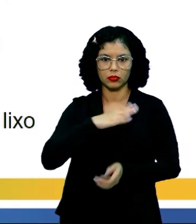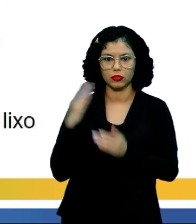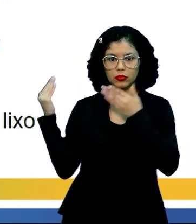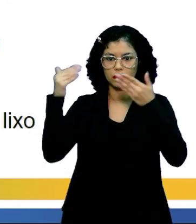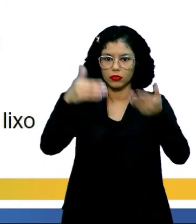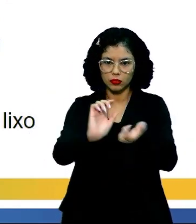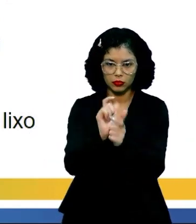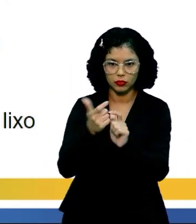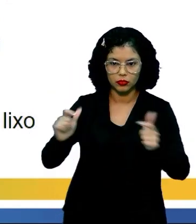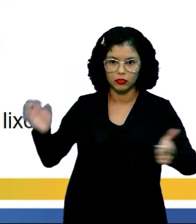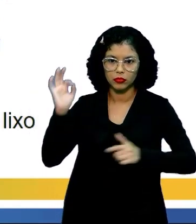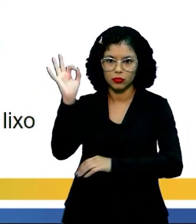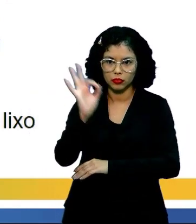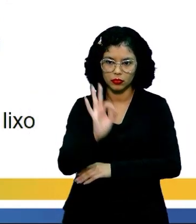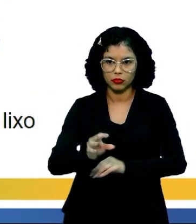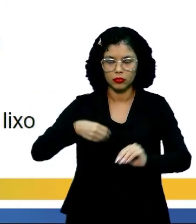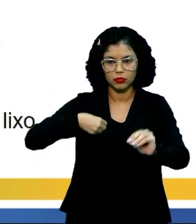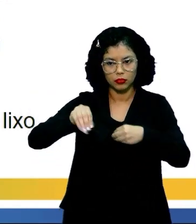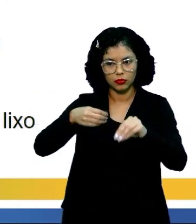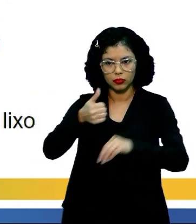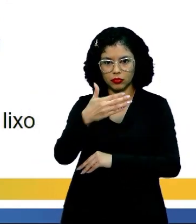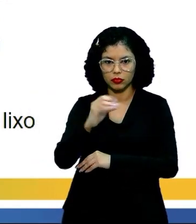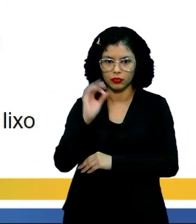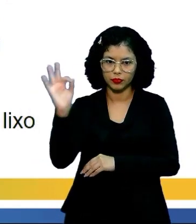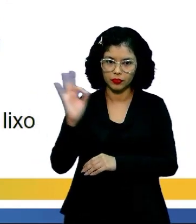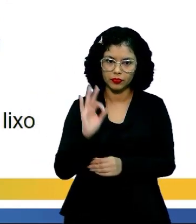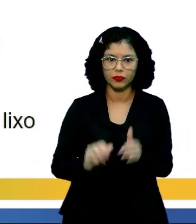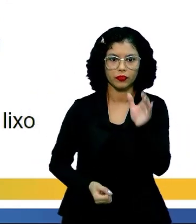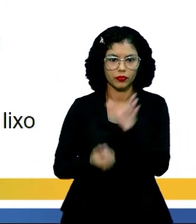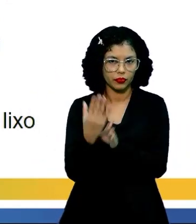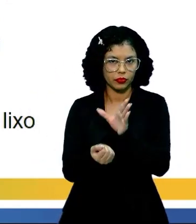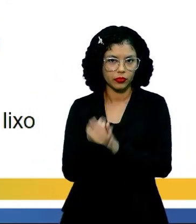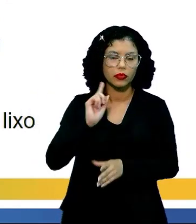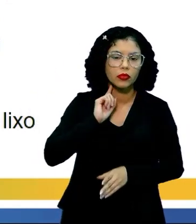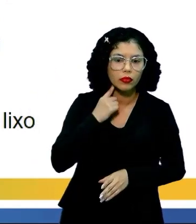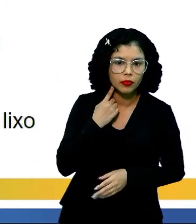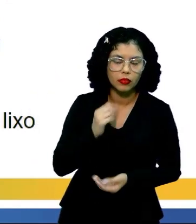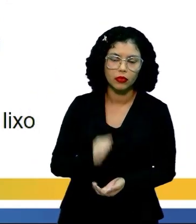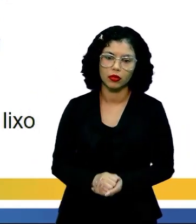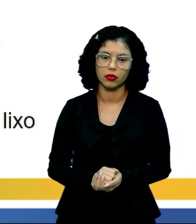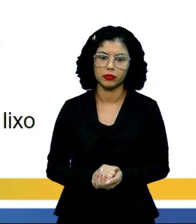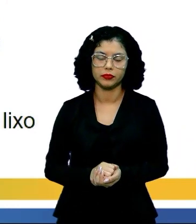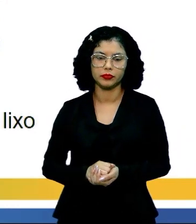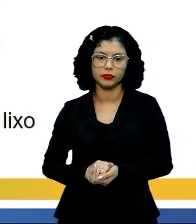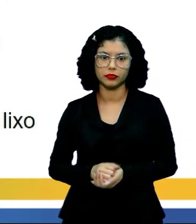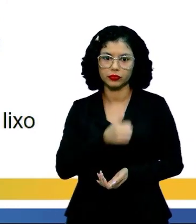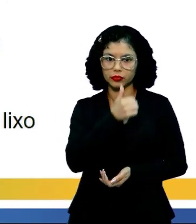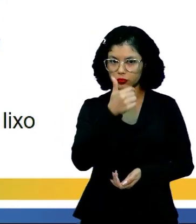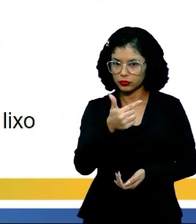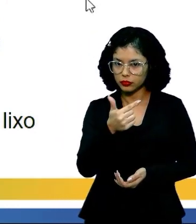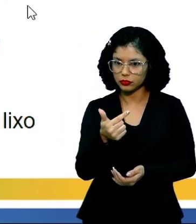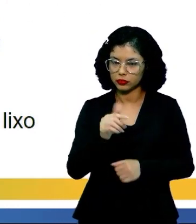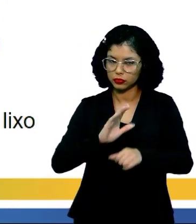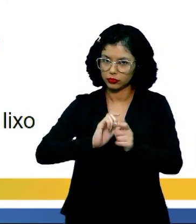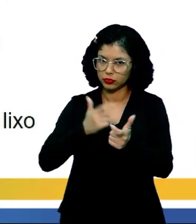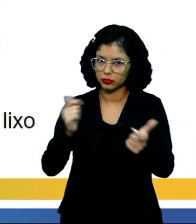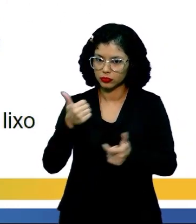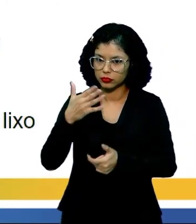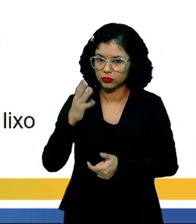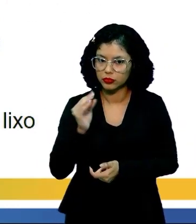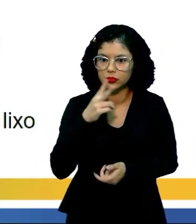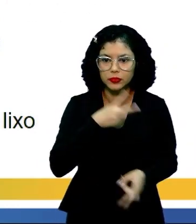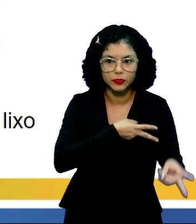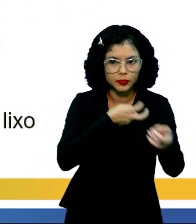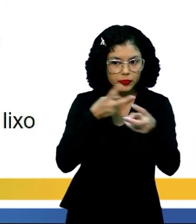meta aumentar o percentual para 10% do lixo produzido. Ok? Era 2, aumentou para 10.